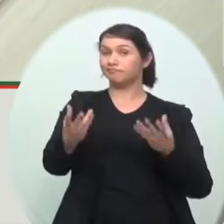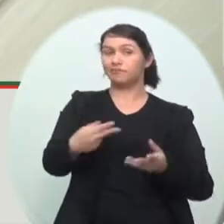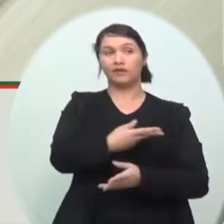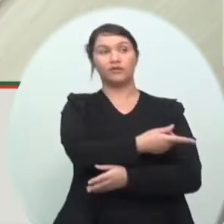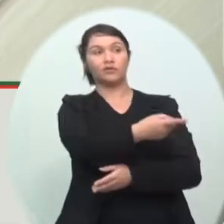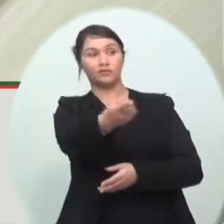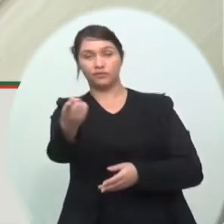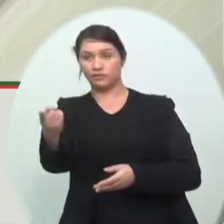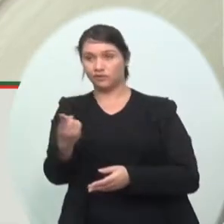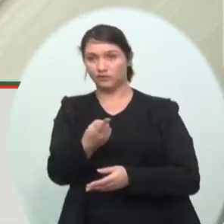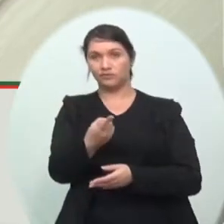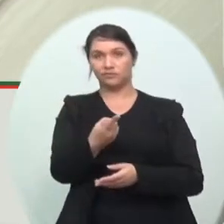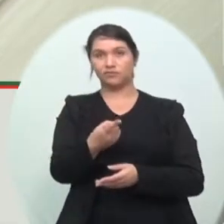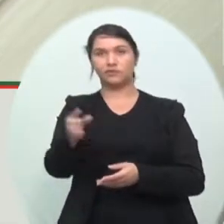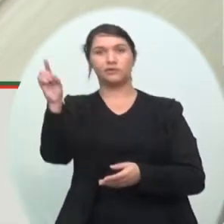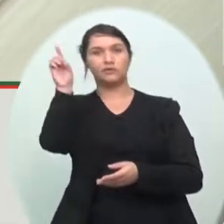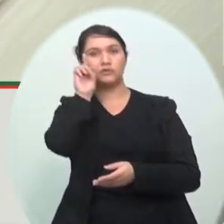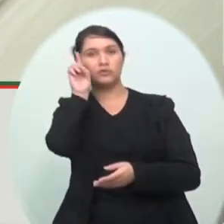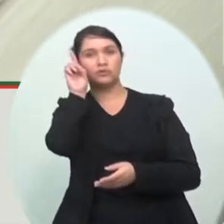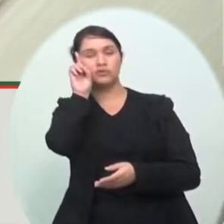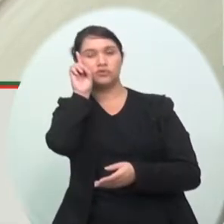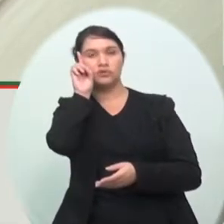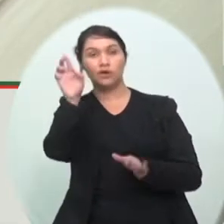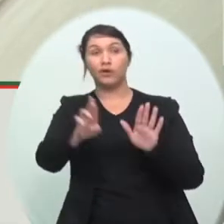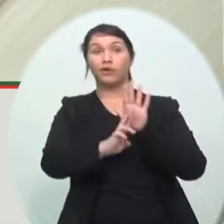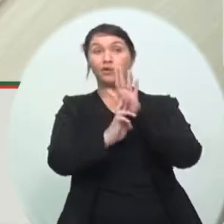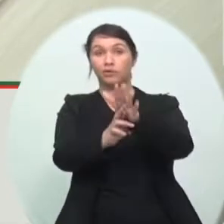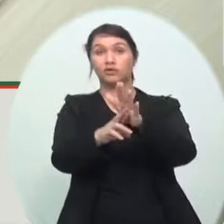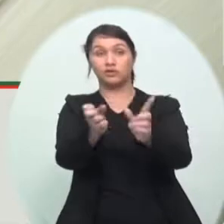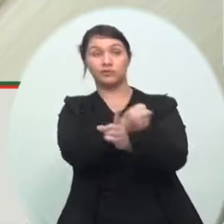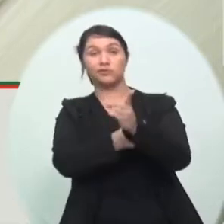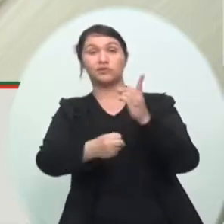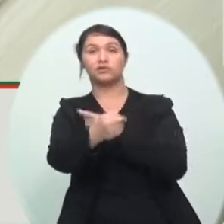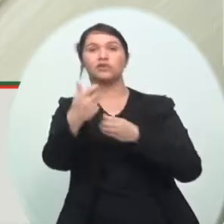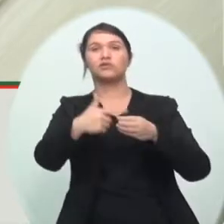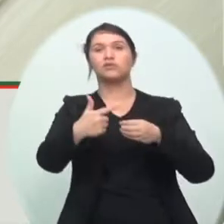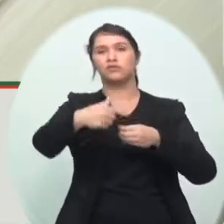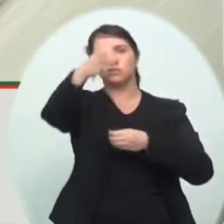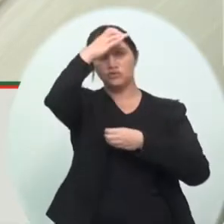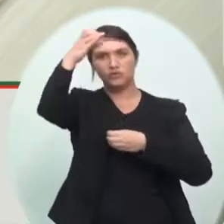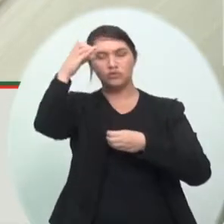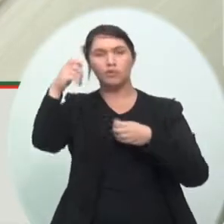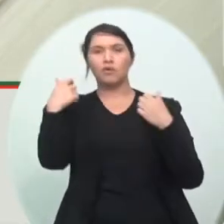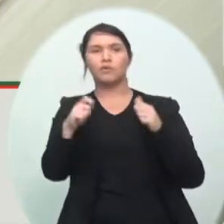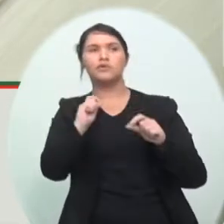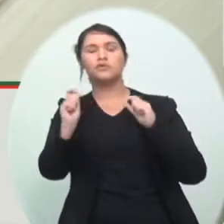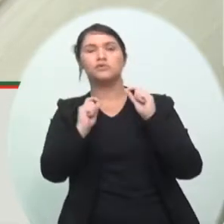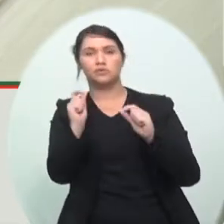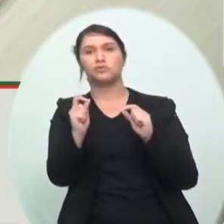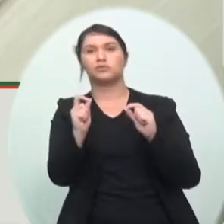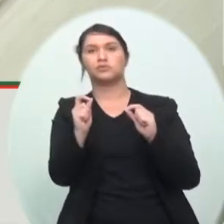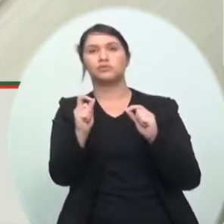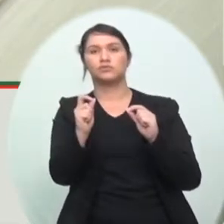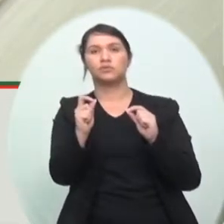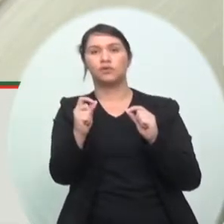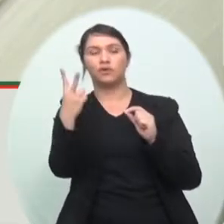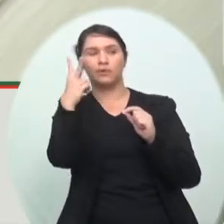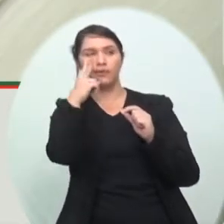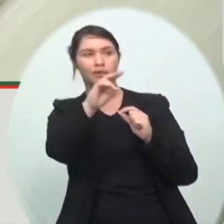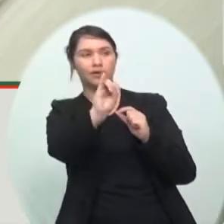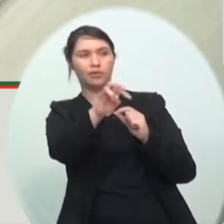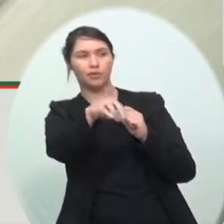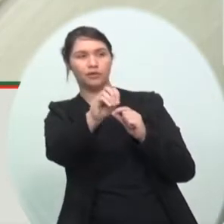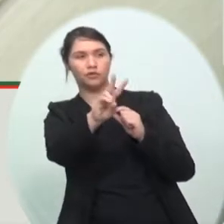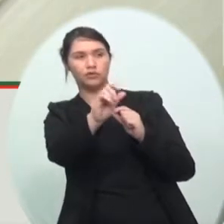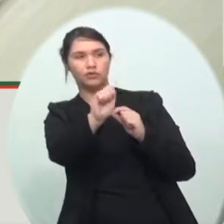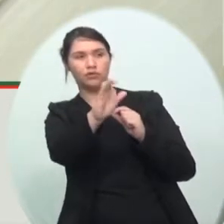vocês que estão no dia a dia e que nos representam, vocês tem que ter um olhar especial para a inovação, porque só através